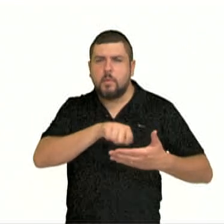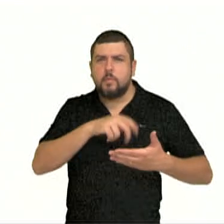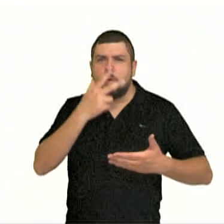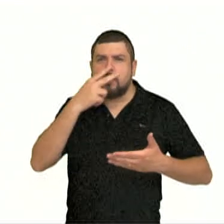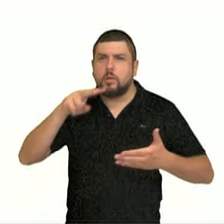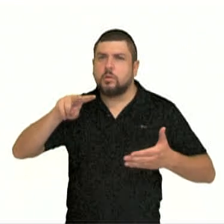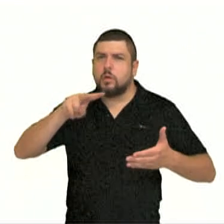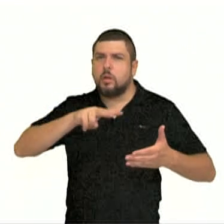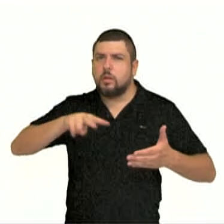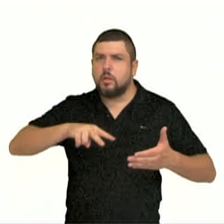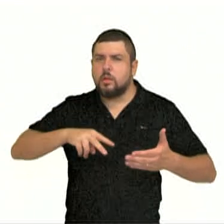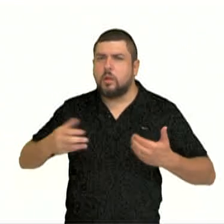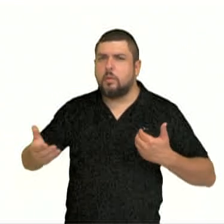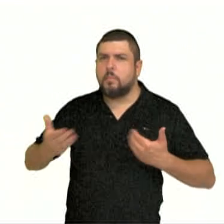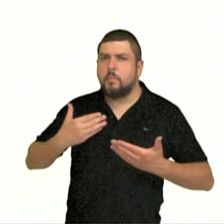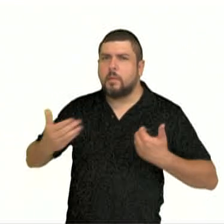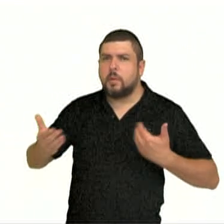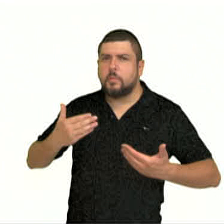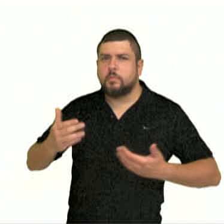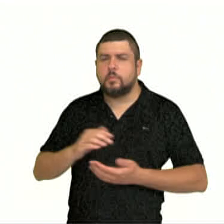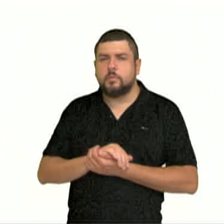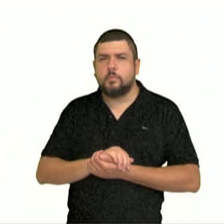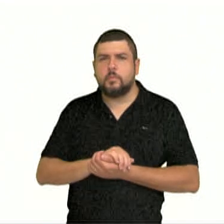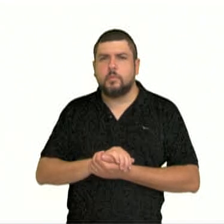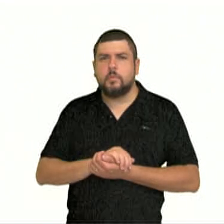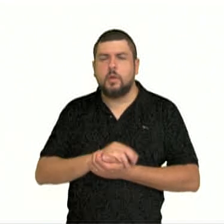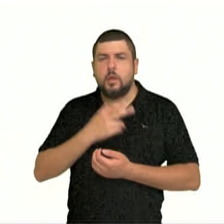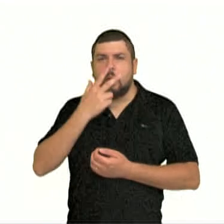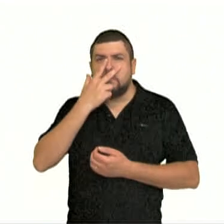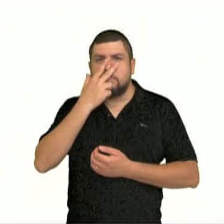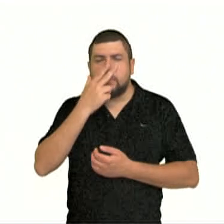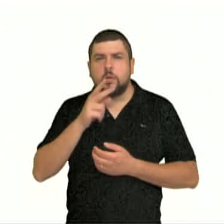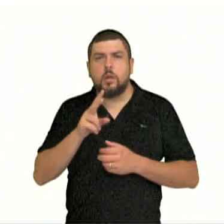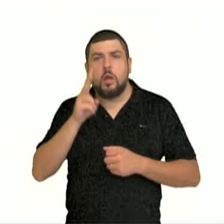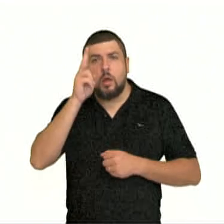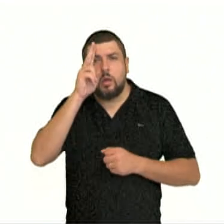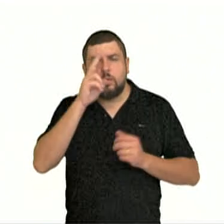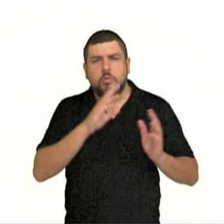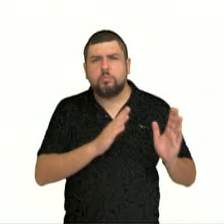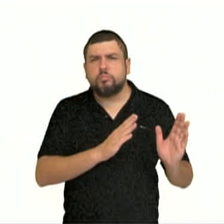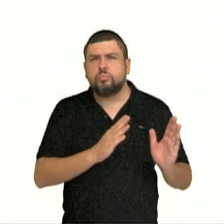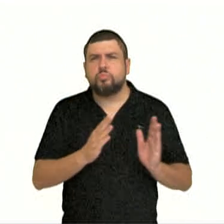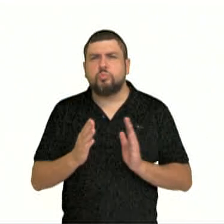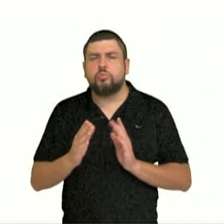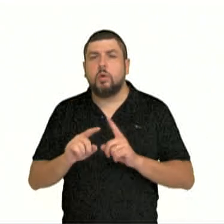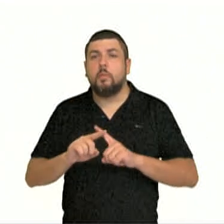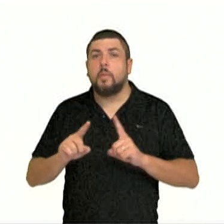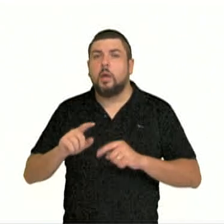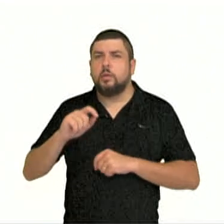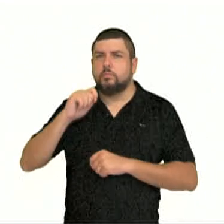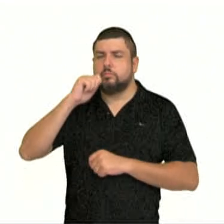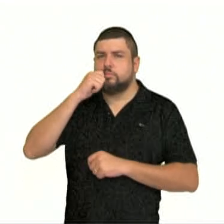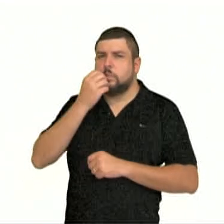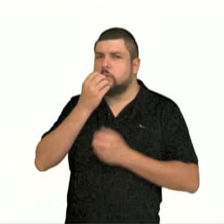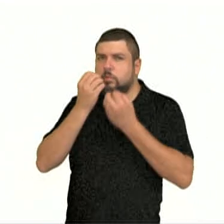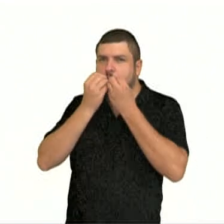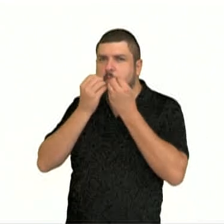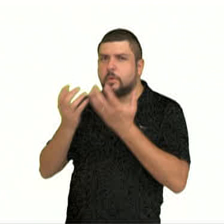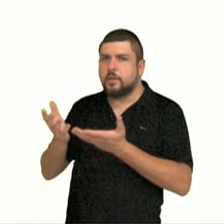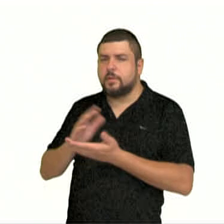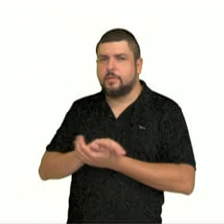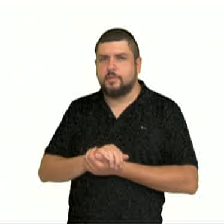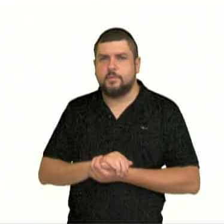olhar positivo que chama atenção para o enredo sem dar spoiler. Spoiler, eu falei para você, é o final, né? Contar